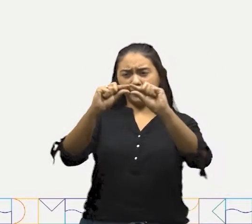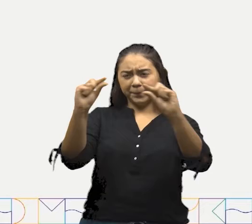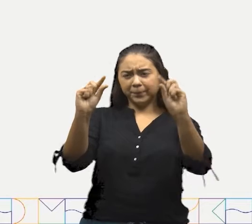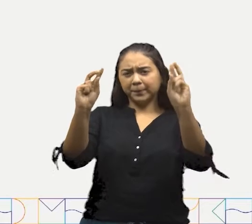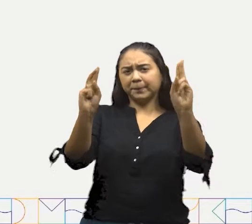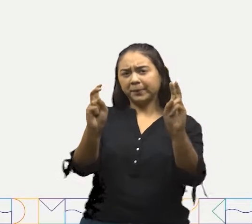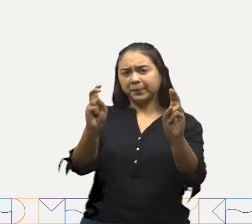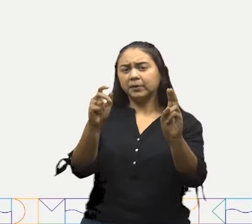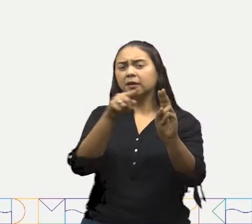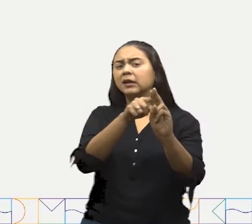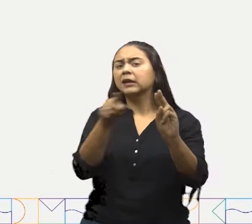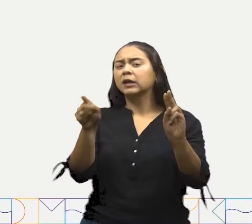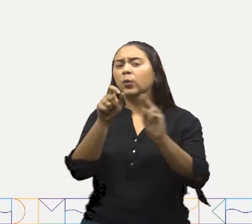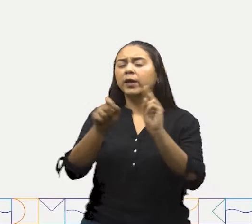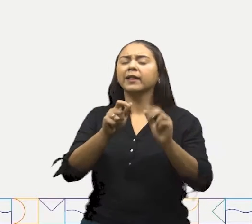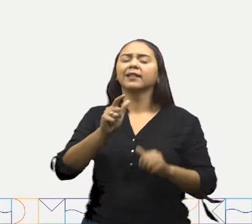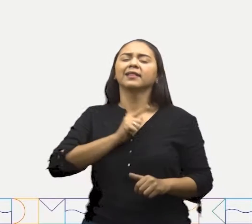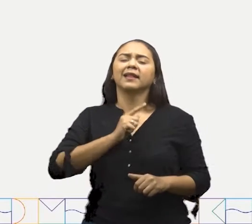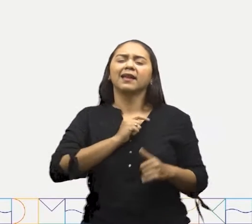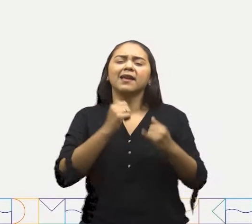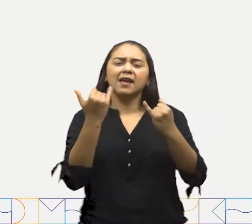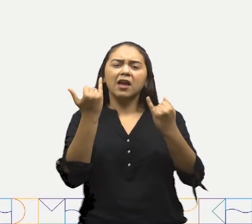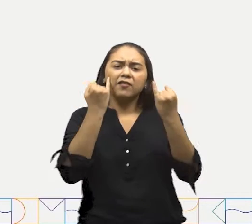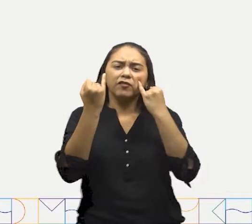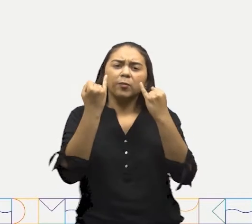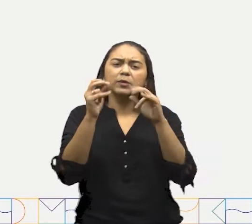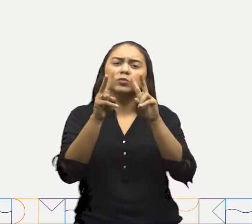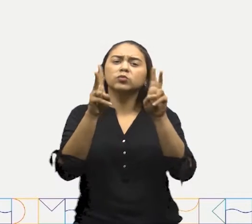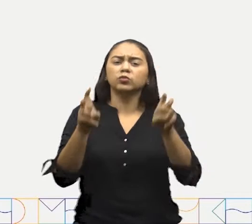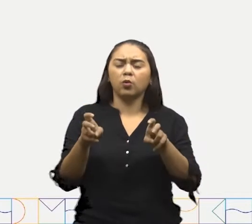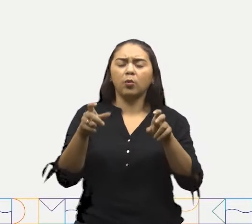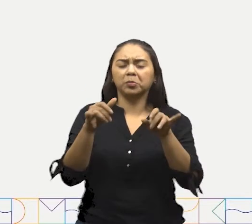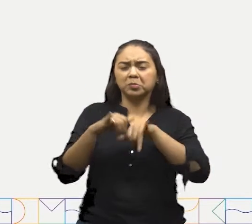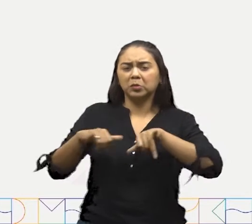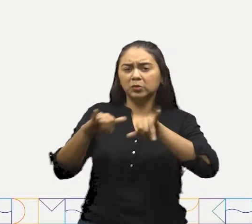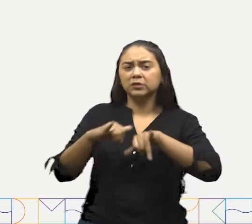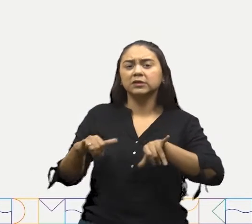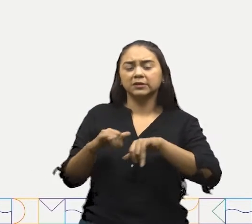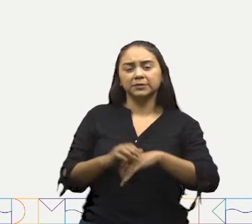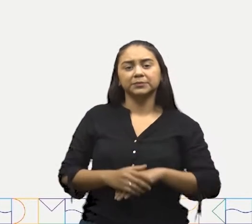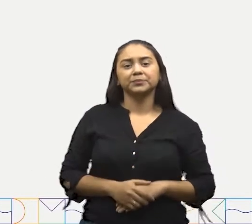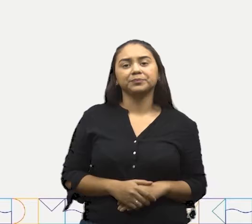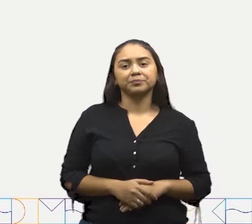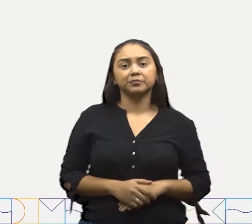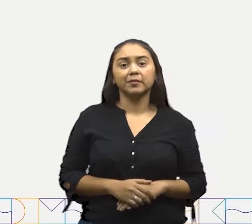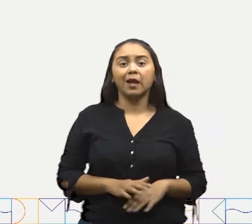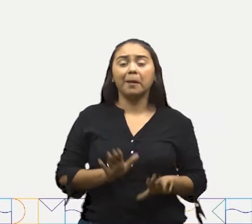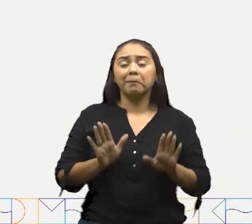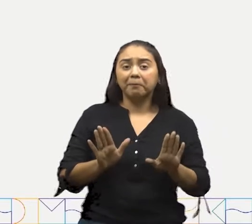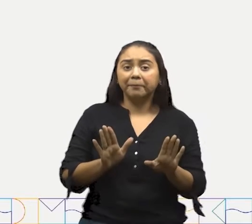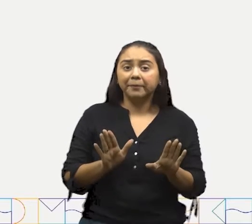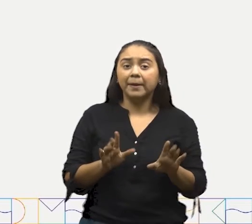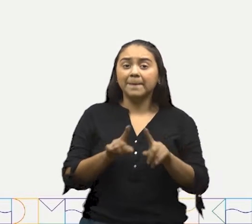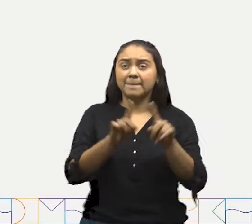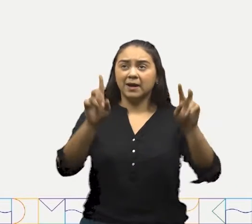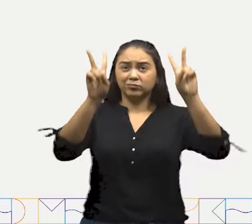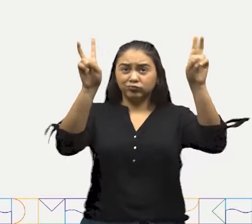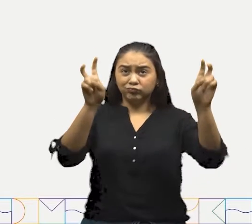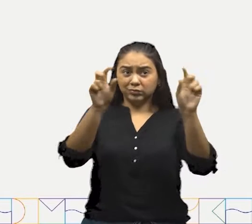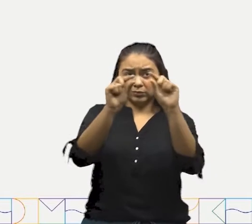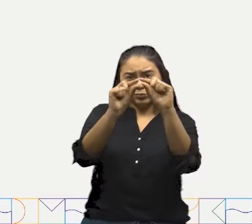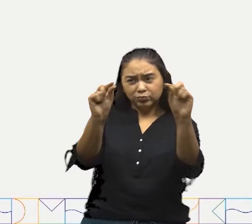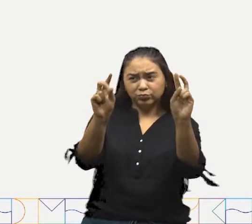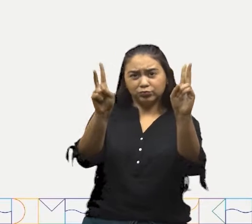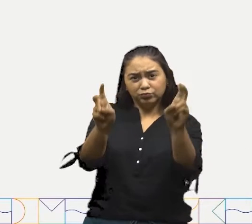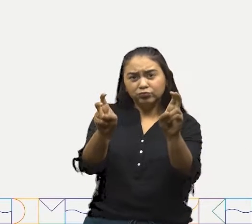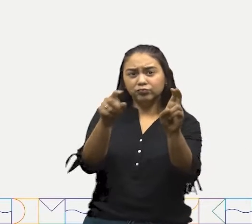traz mais informações sobre a notícia e fica logo abaixo do título principal. Porém, o subtítulo não